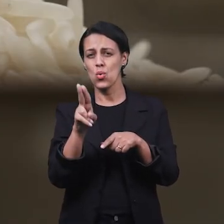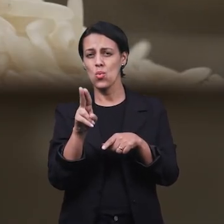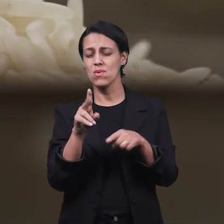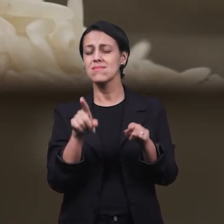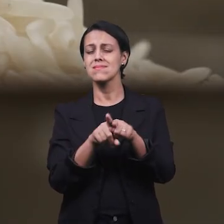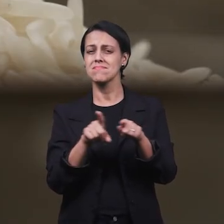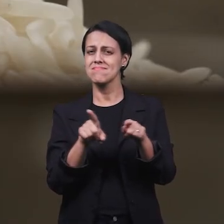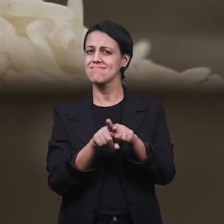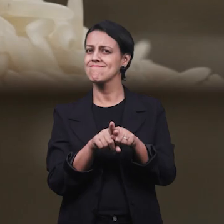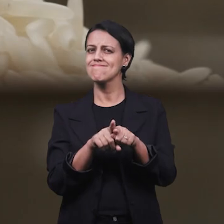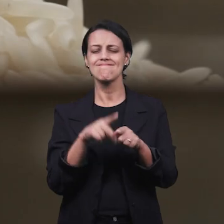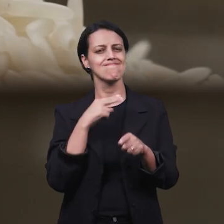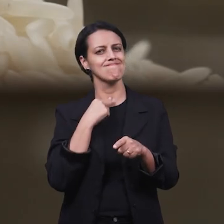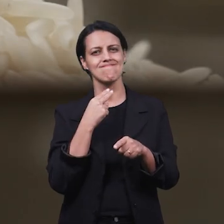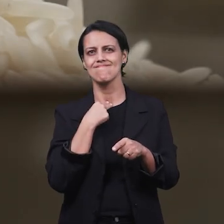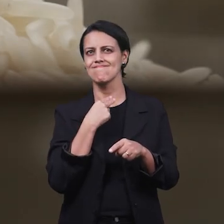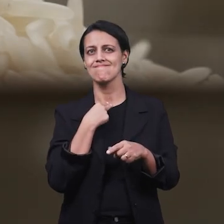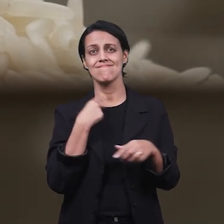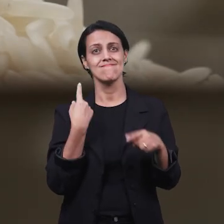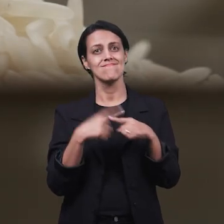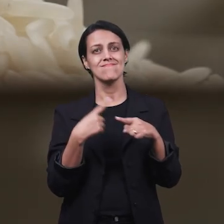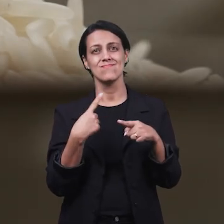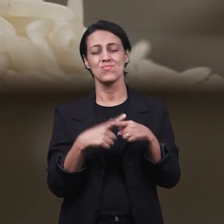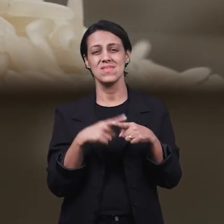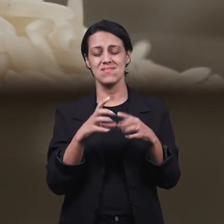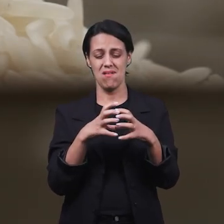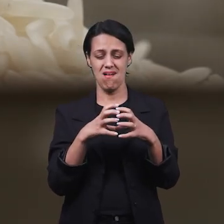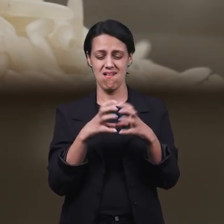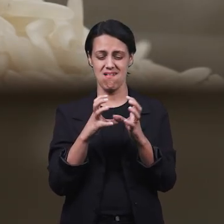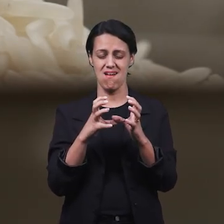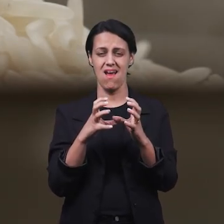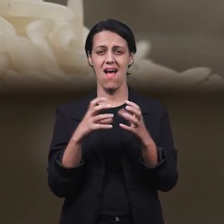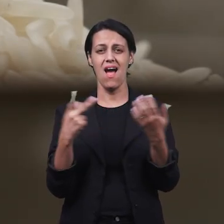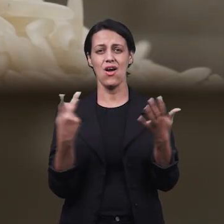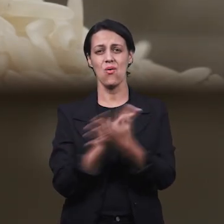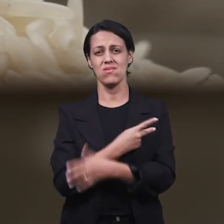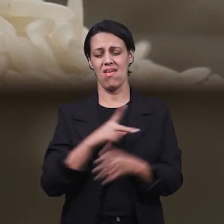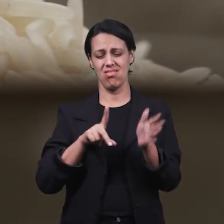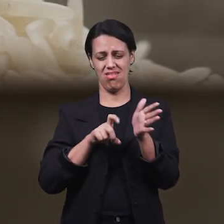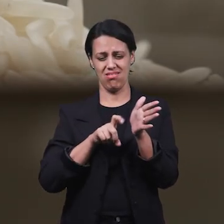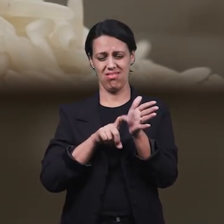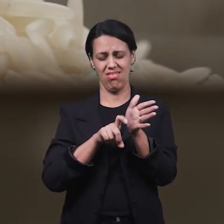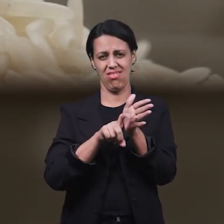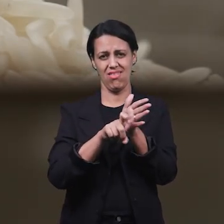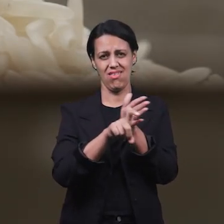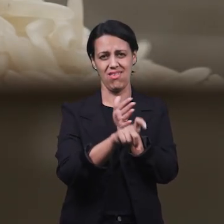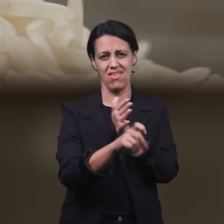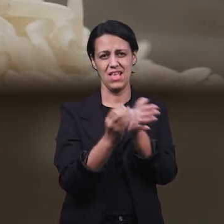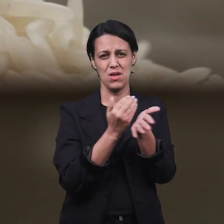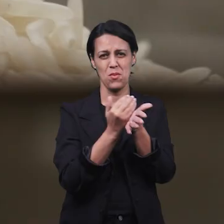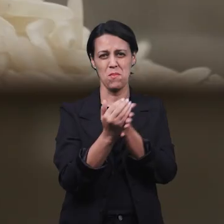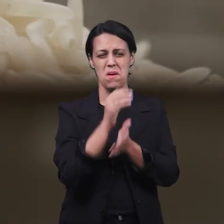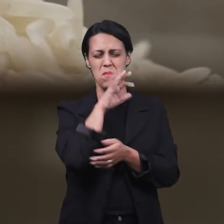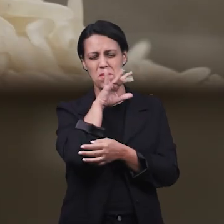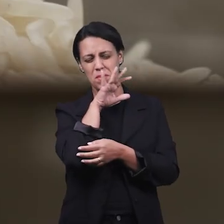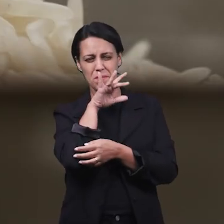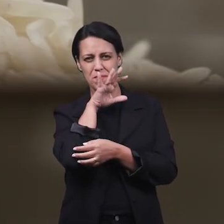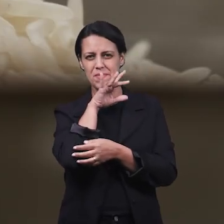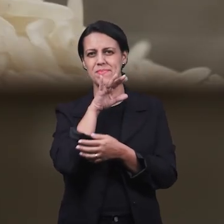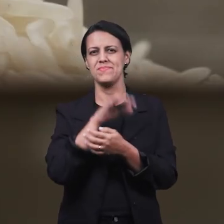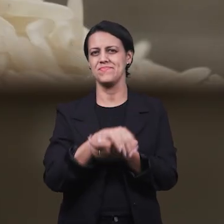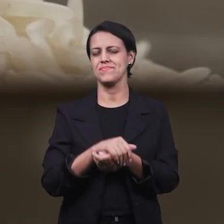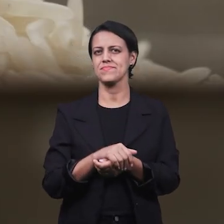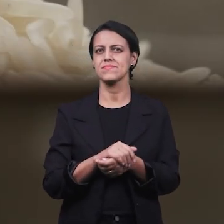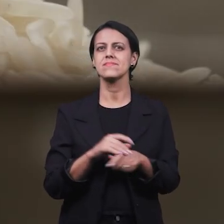cascas, facilitando a ação de bactérias e micro-organismos que aceleram a deterioração deles. No que